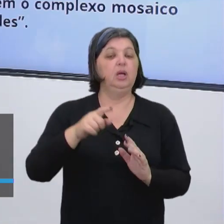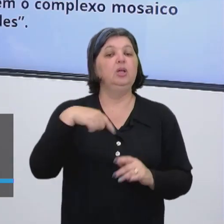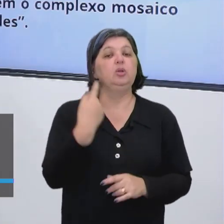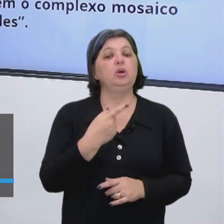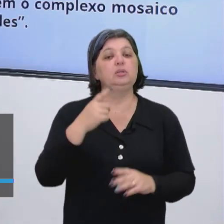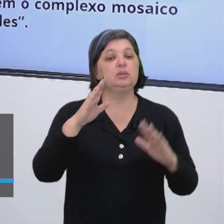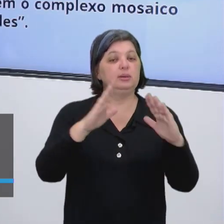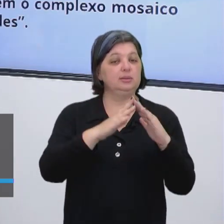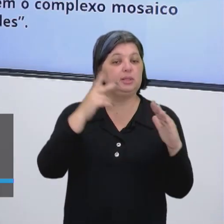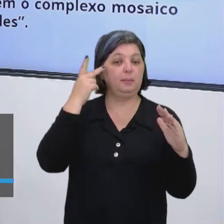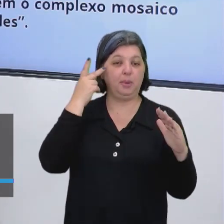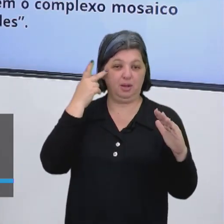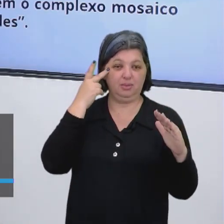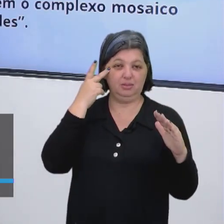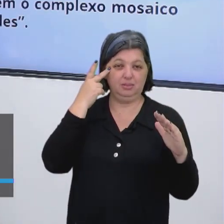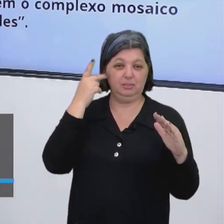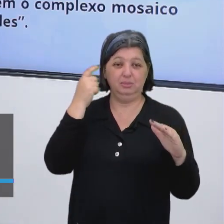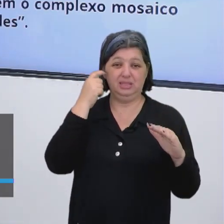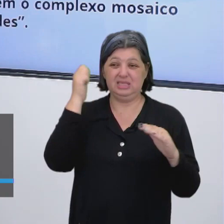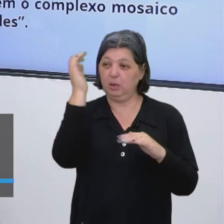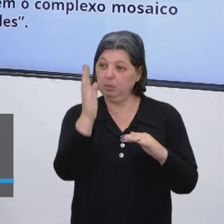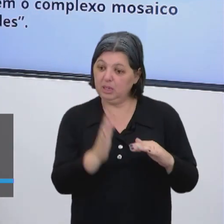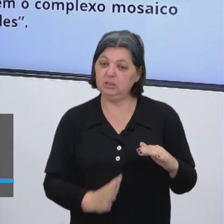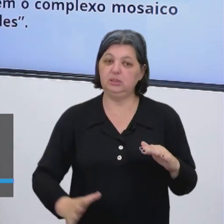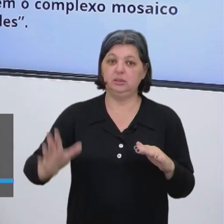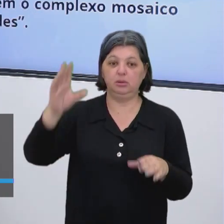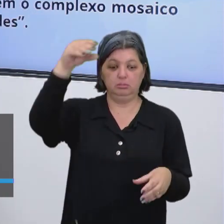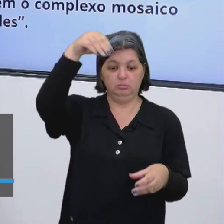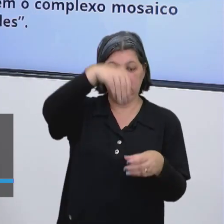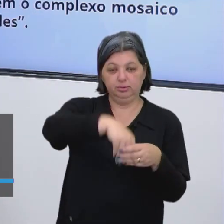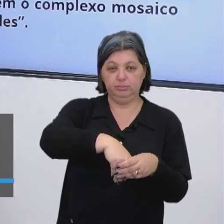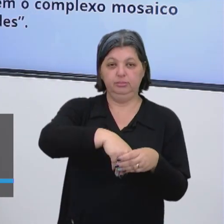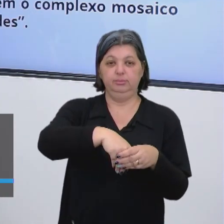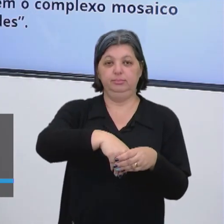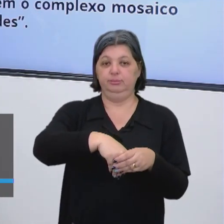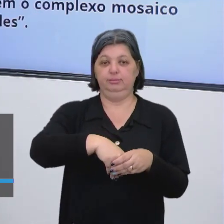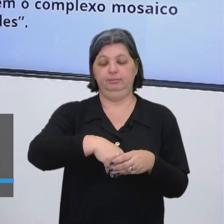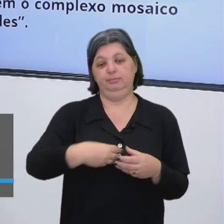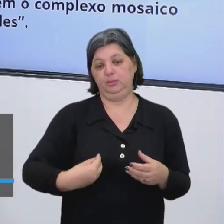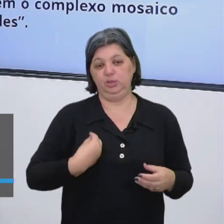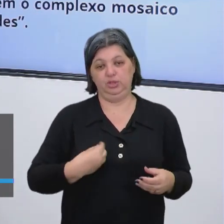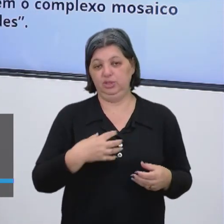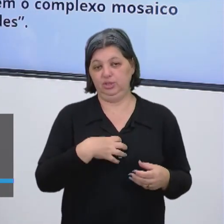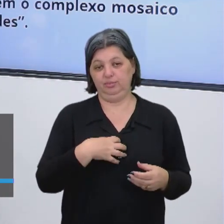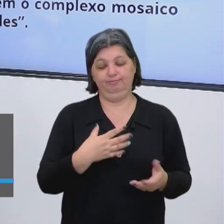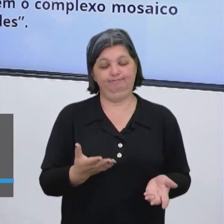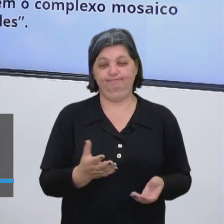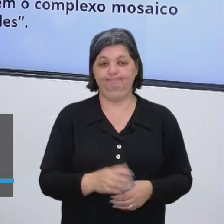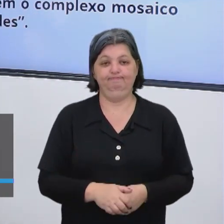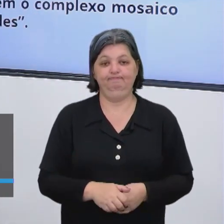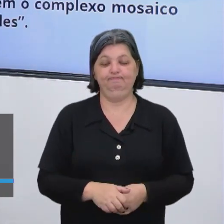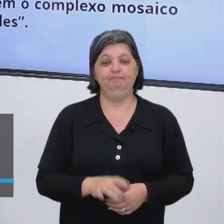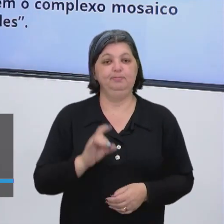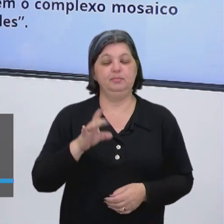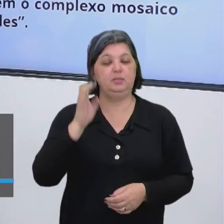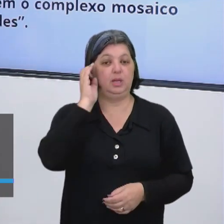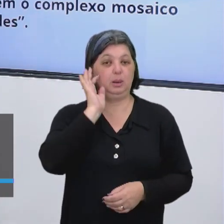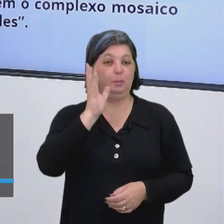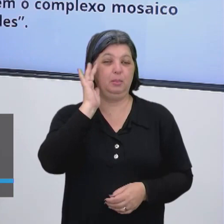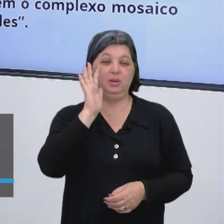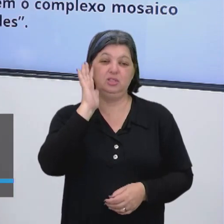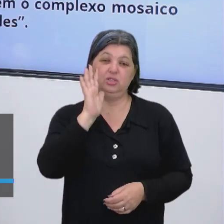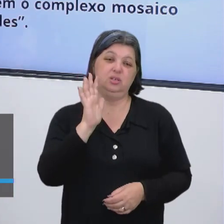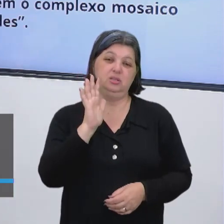Paulo e achar que o Brasil inteiro tá dentro dessa fórmula que a gente vive aqui, é uma noção